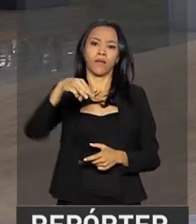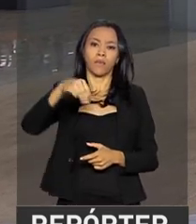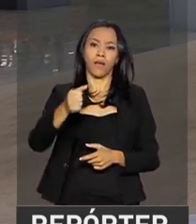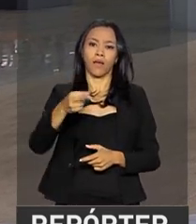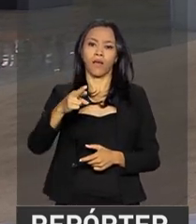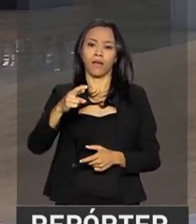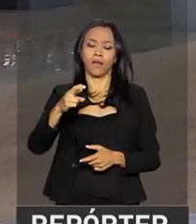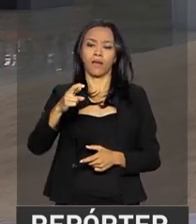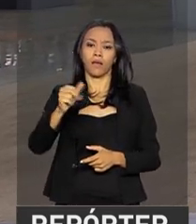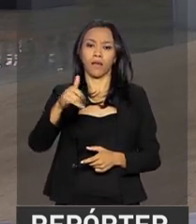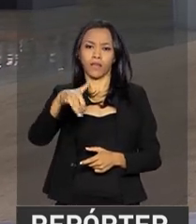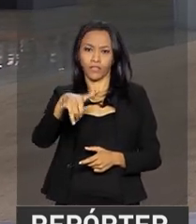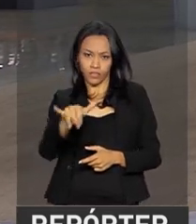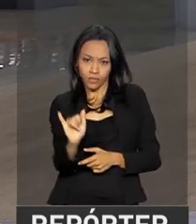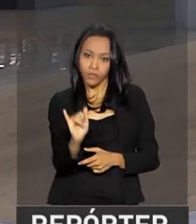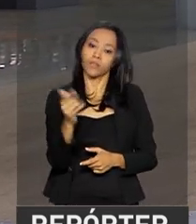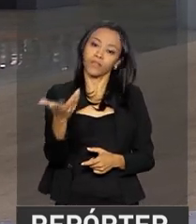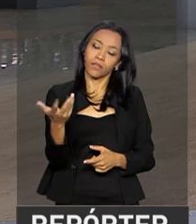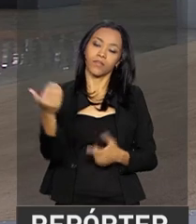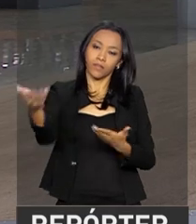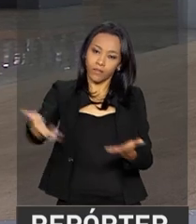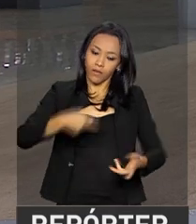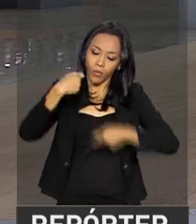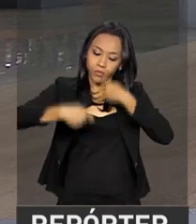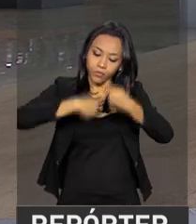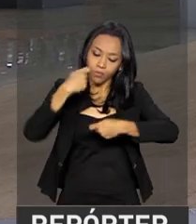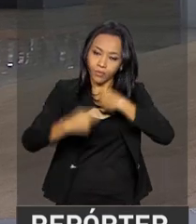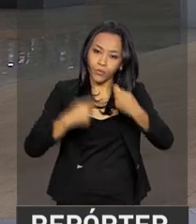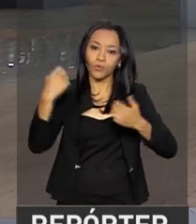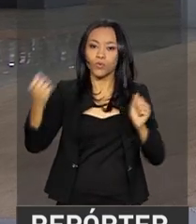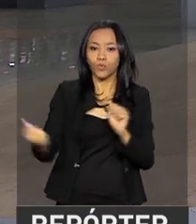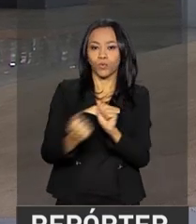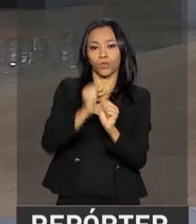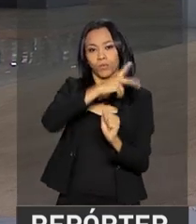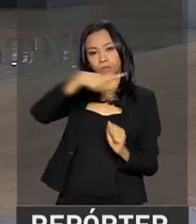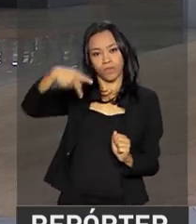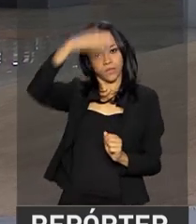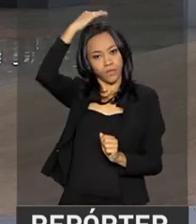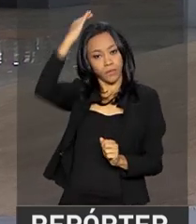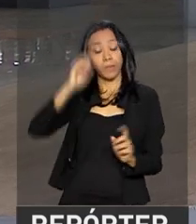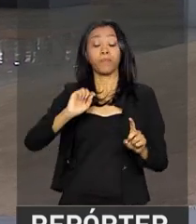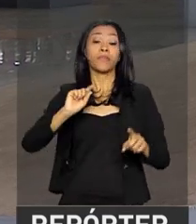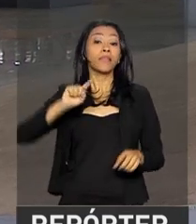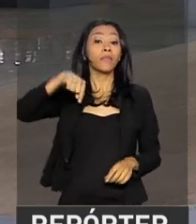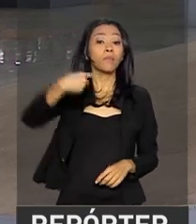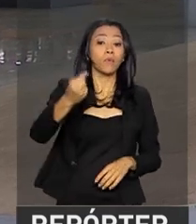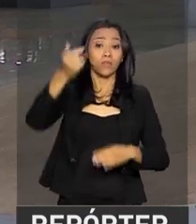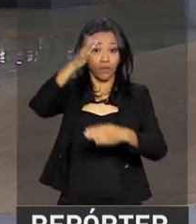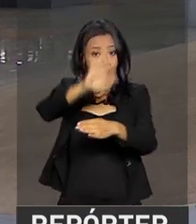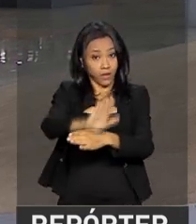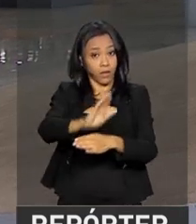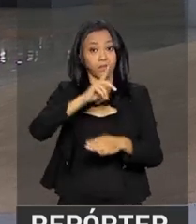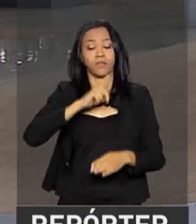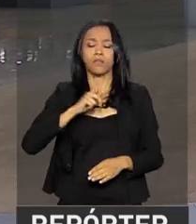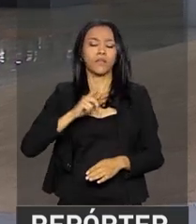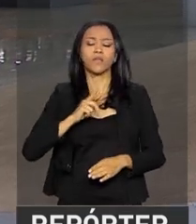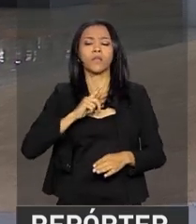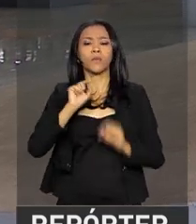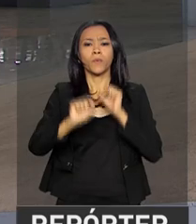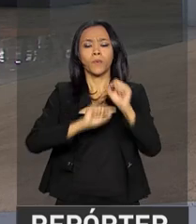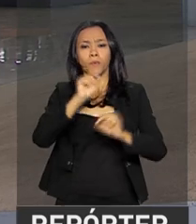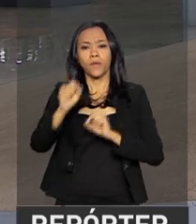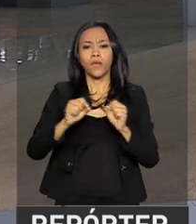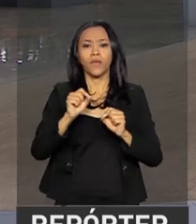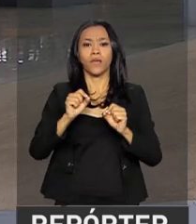do palácio do planalto aí depois à tarde está isso o presidente michel temer vai fazer o lançamento vai lançar o plano